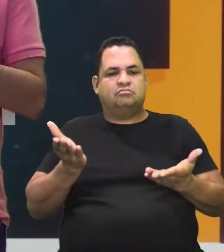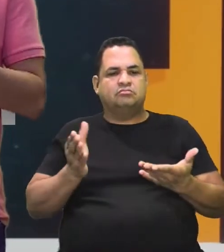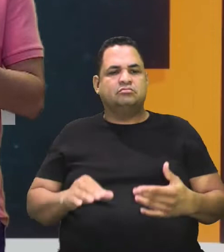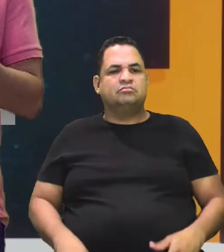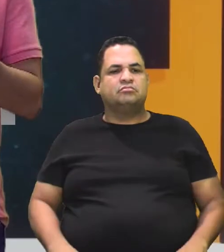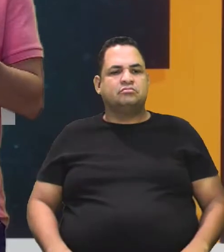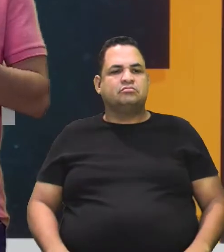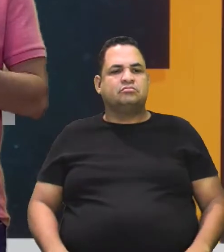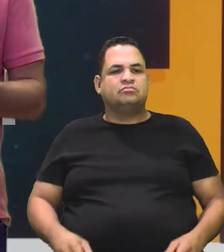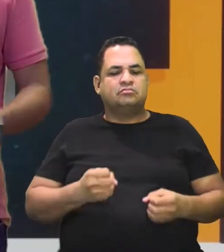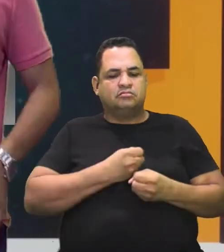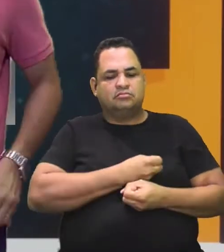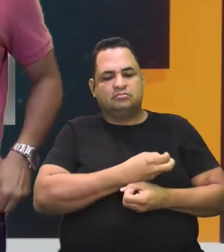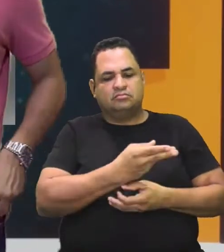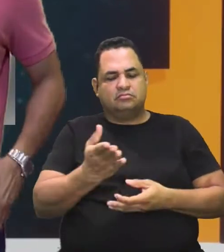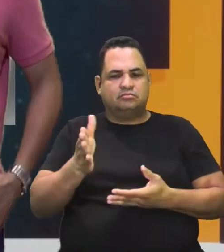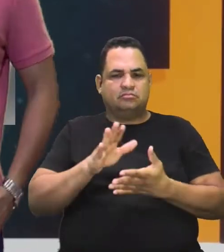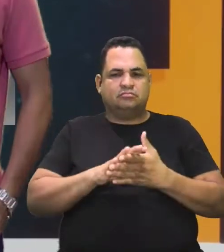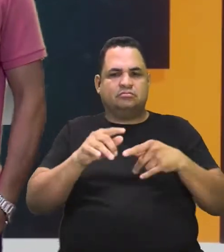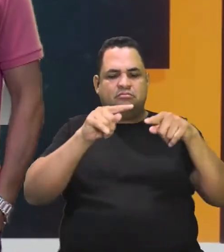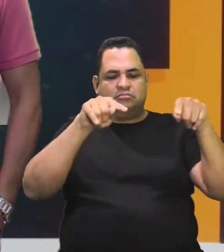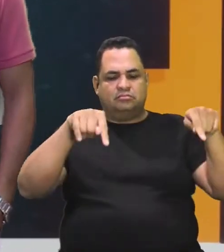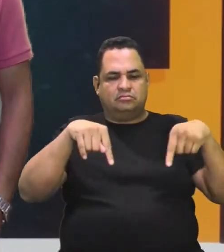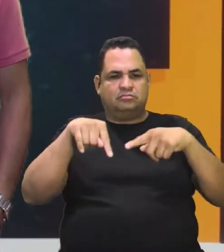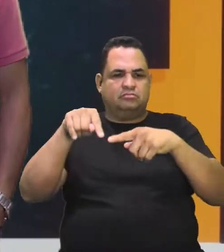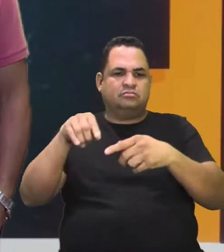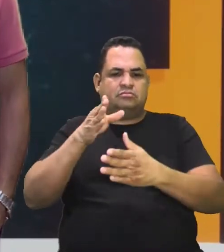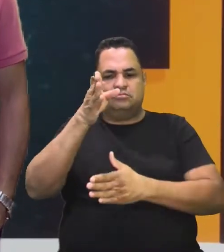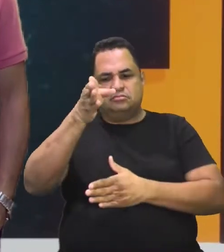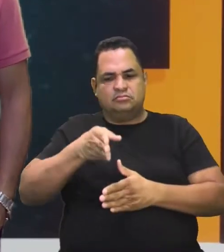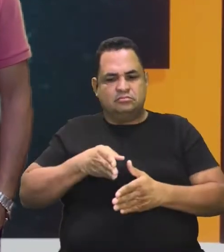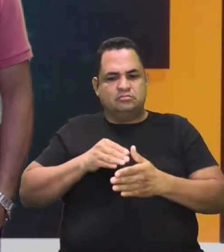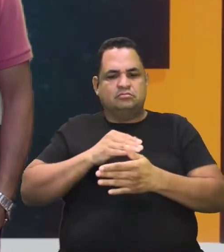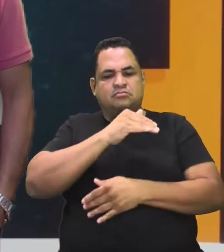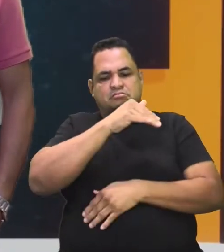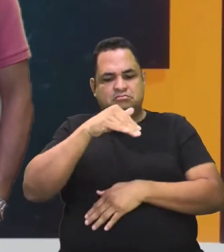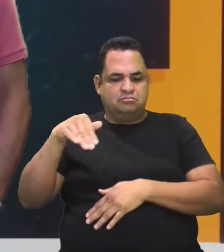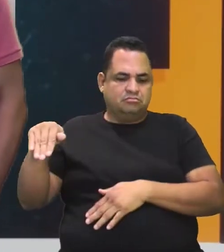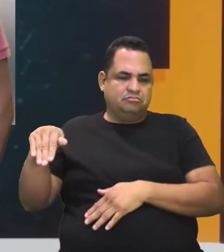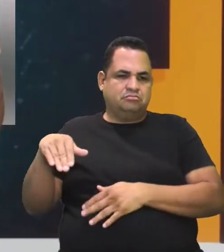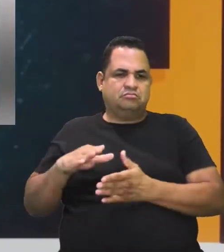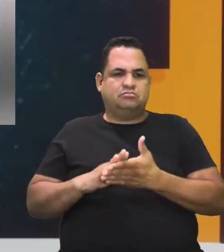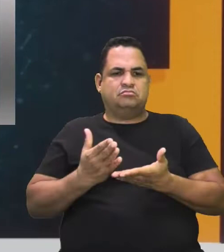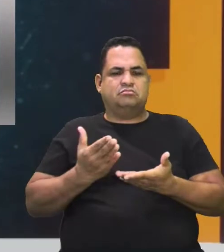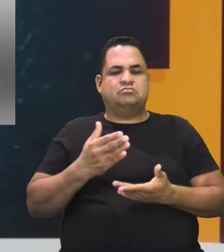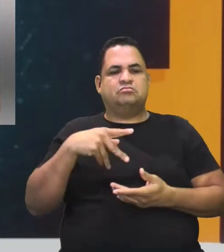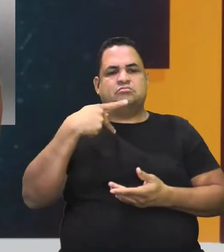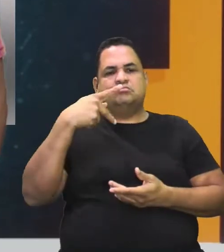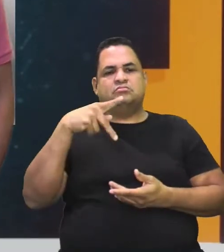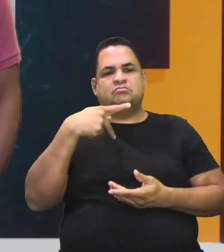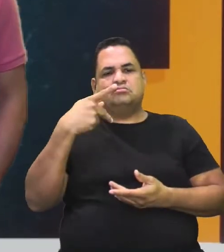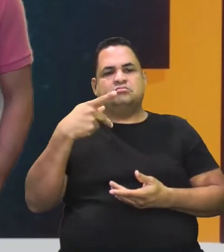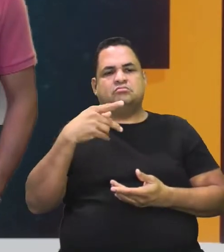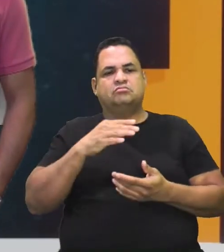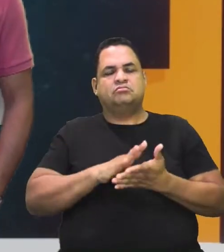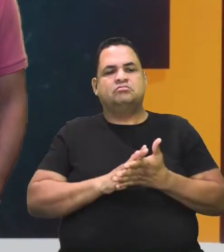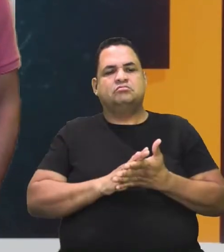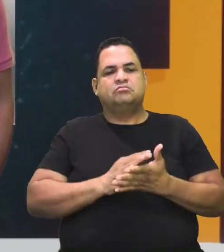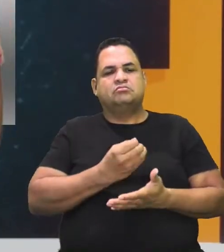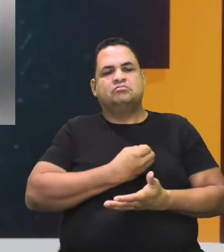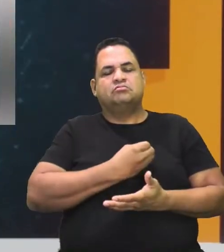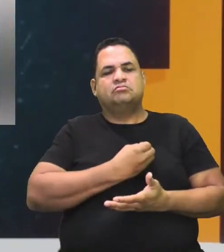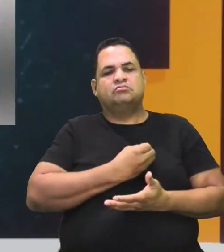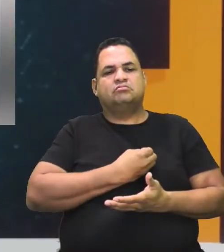né? Já está distribuída, né? A sala, na maioria das vezes, em linhas e colunas. Aí vocês vão dizer aí, né, valores